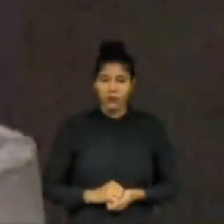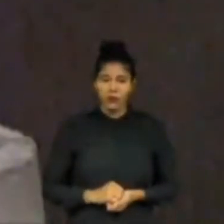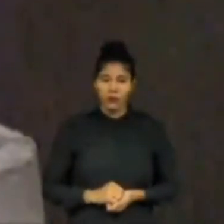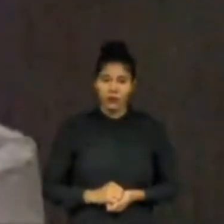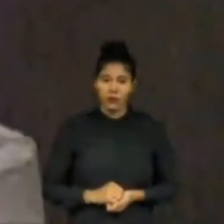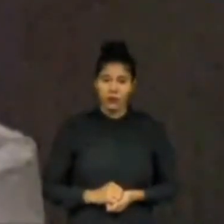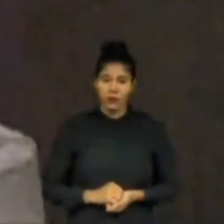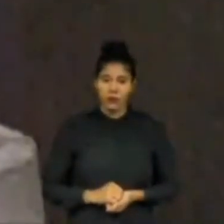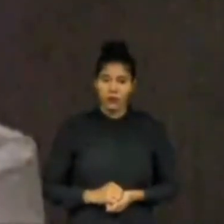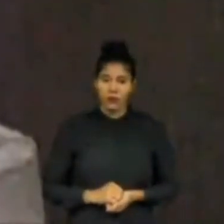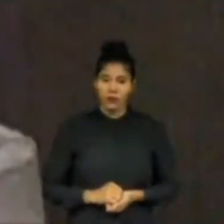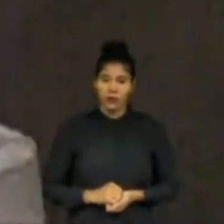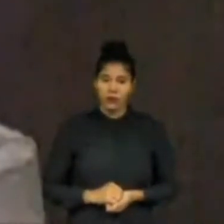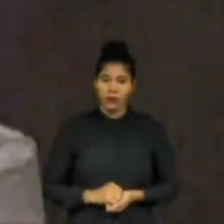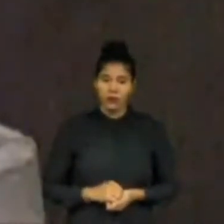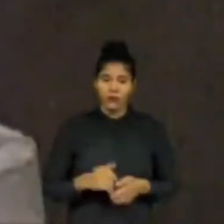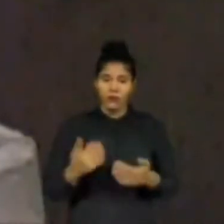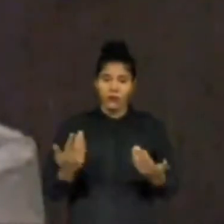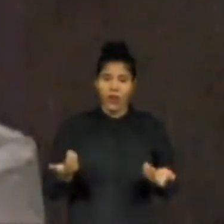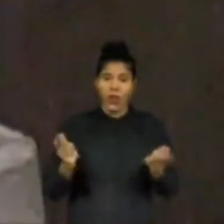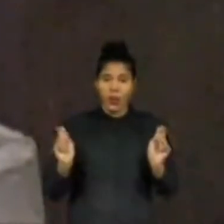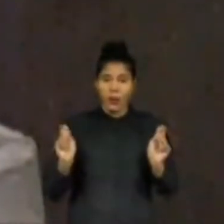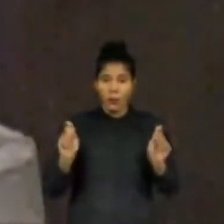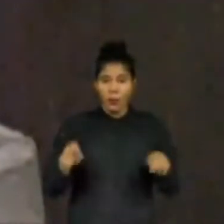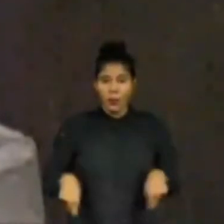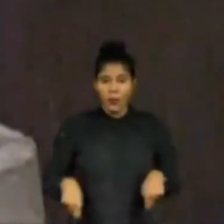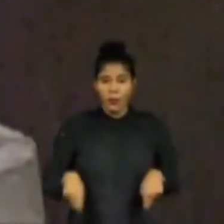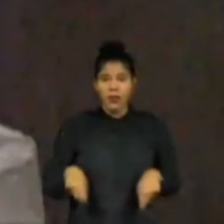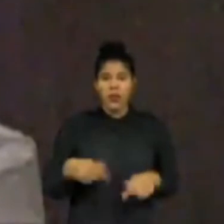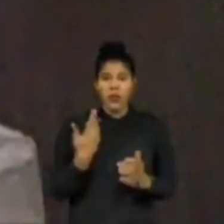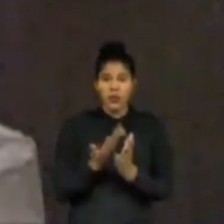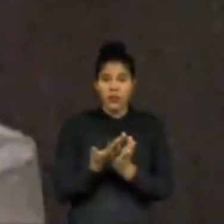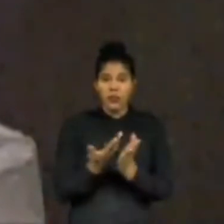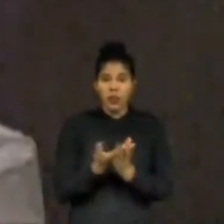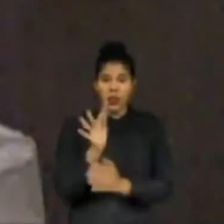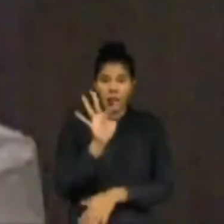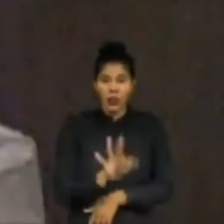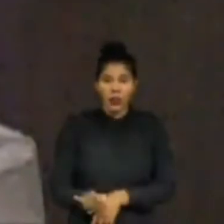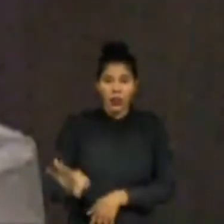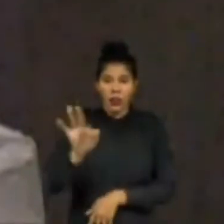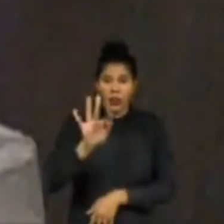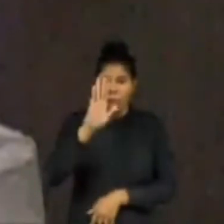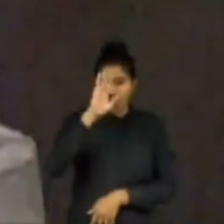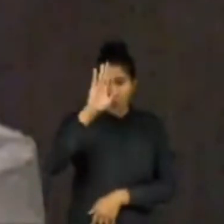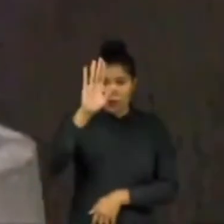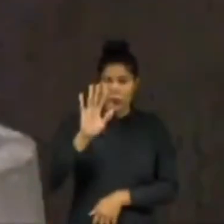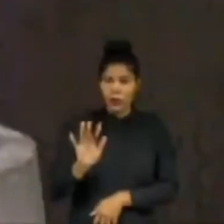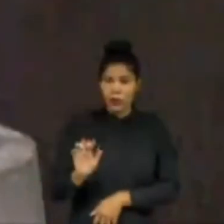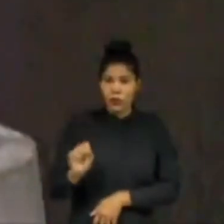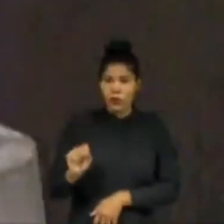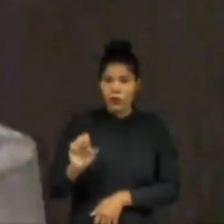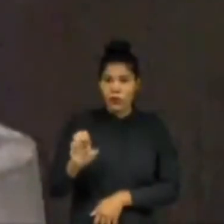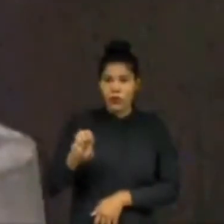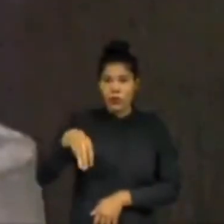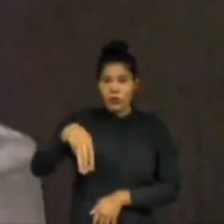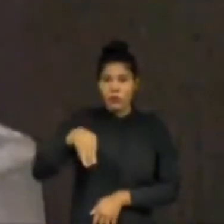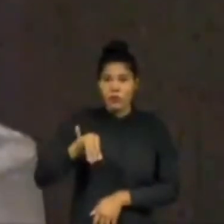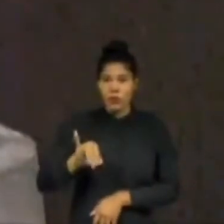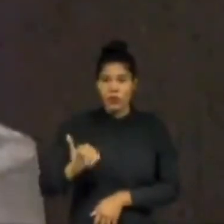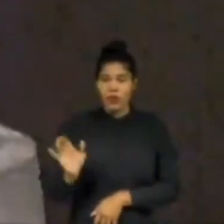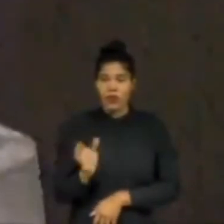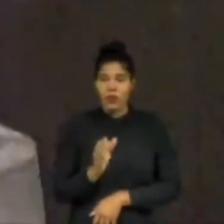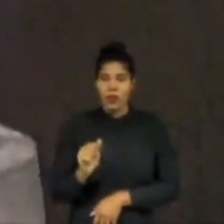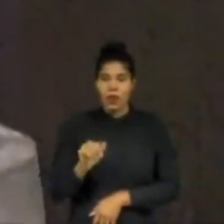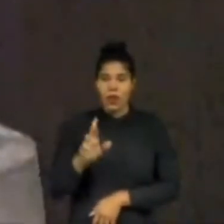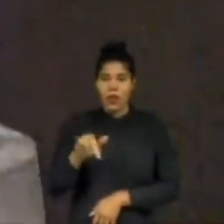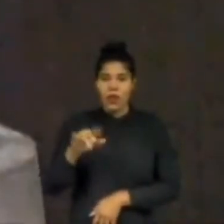e cuja possibilidade de ensino superior, sobretudo no semiárido, sobretudo em alguns lugares em que